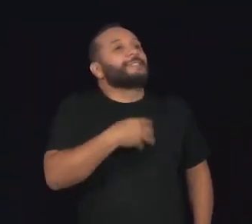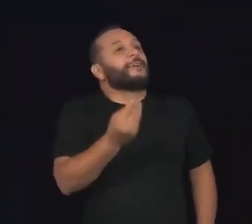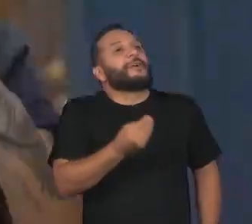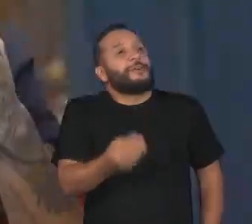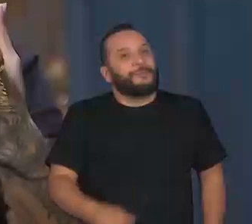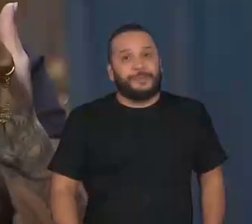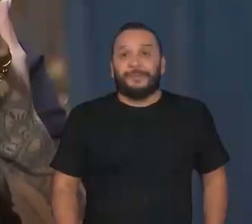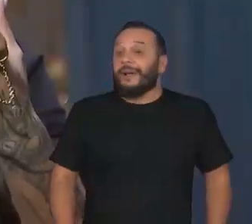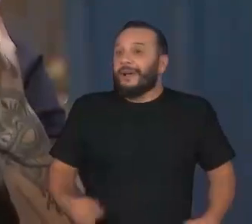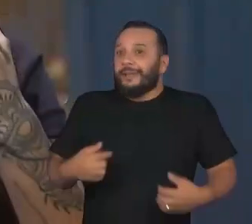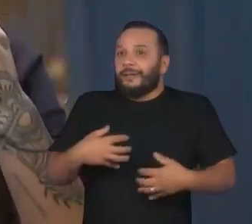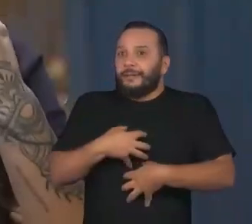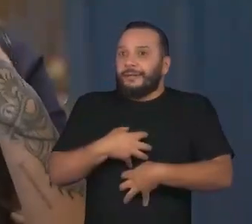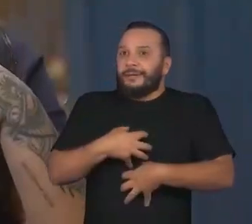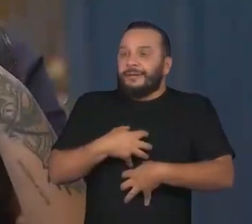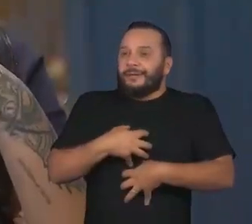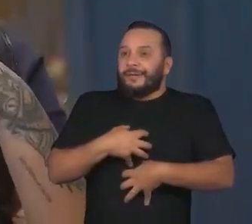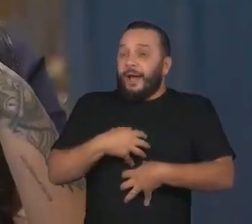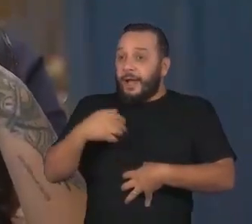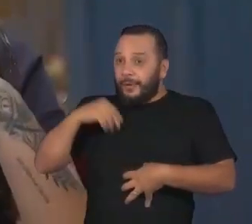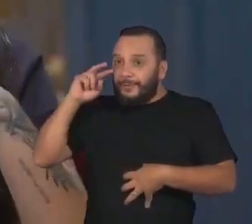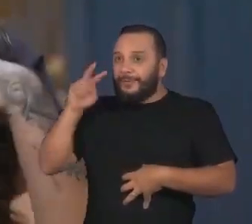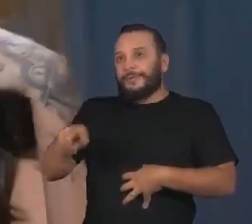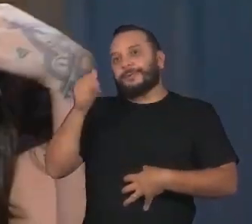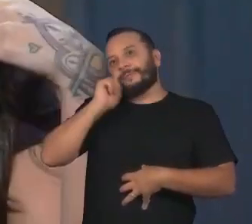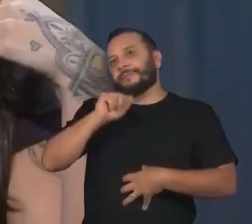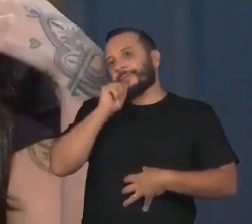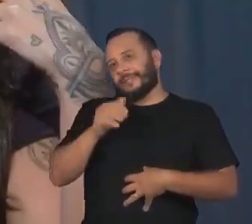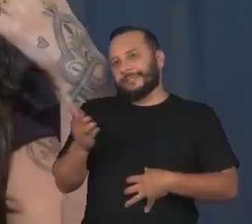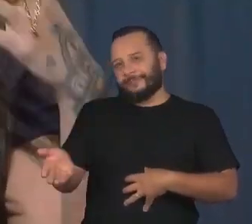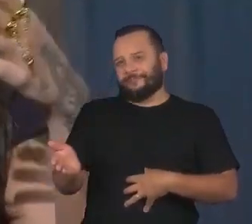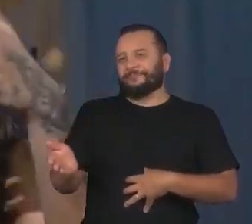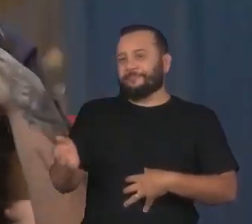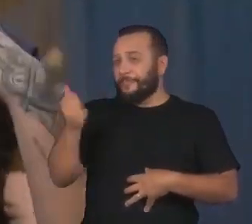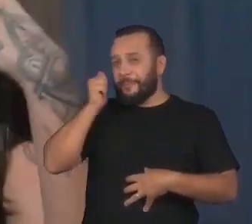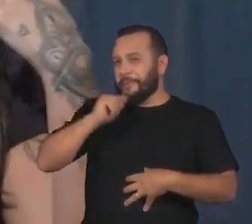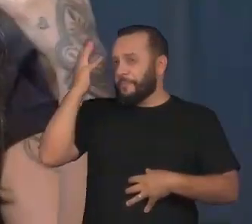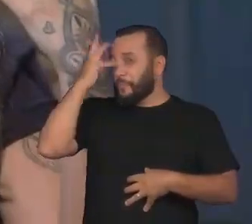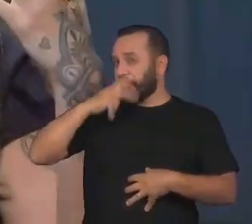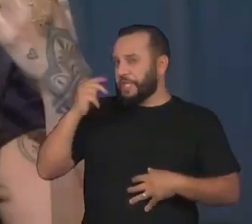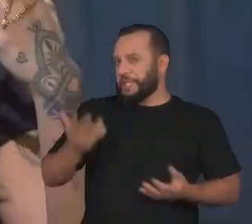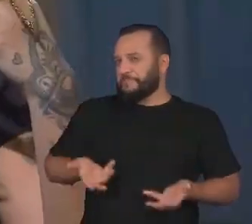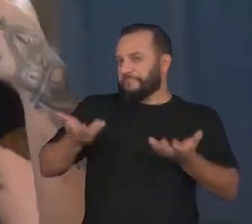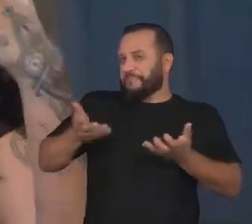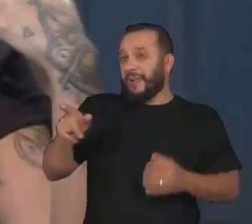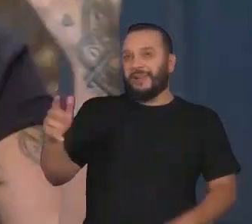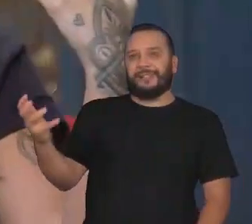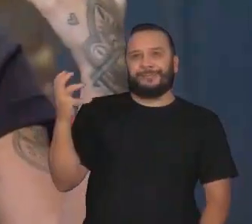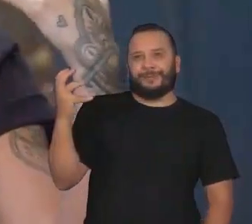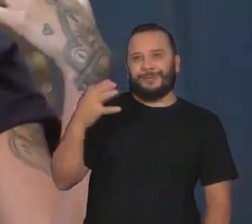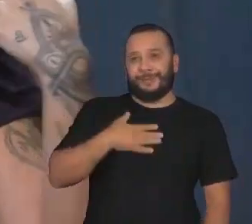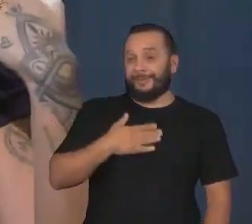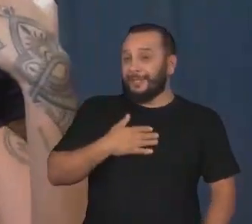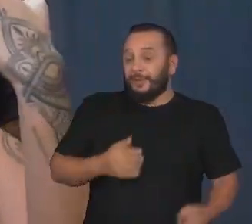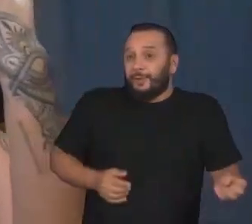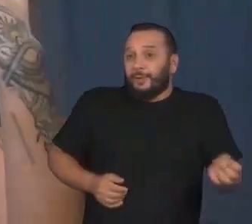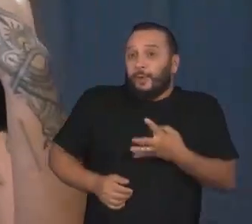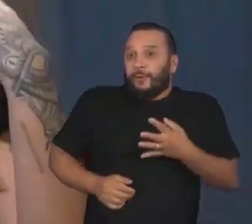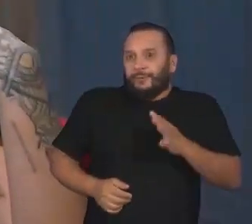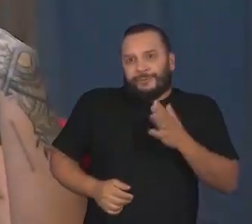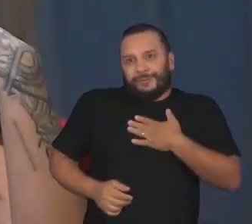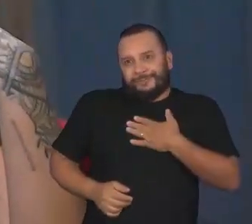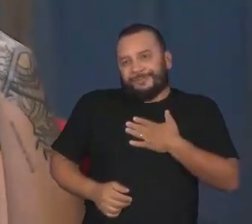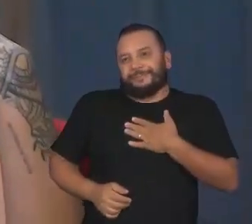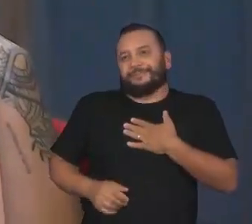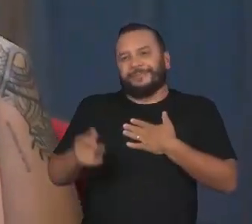hora ali eu olhei pr pra minha mãe e vê tipo a minha mãe bonita a pessoa que sempre me inspirou era tudo muito novo para mim mas o que hoje